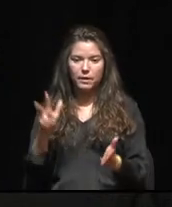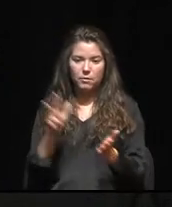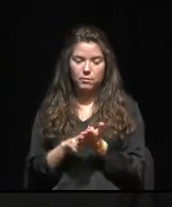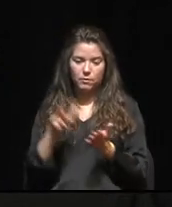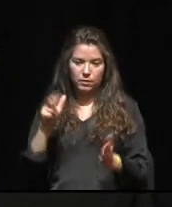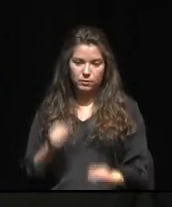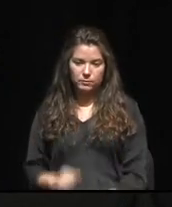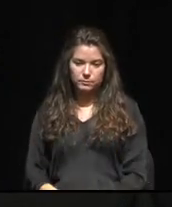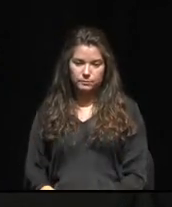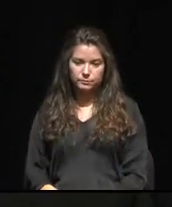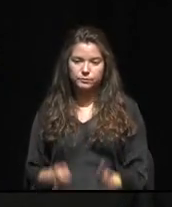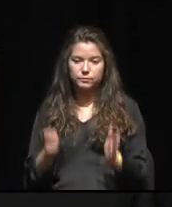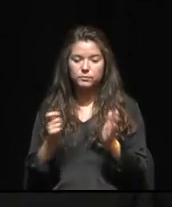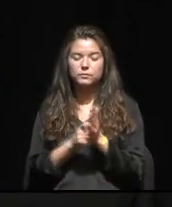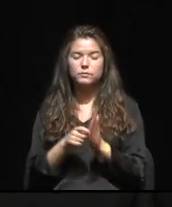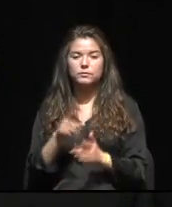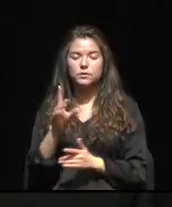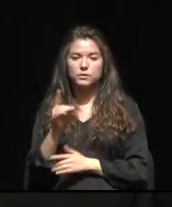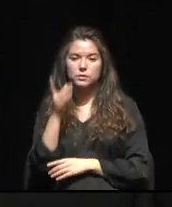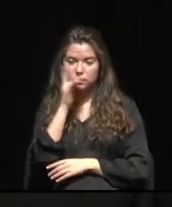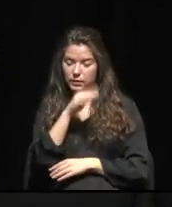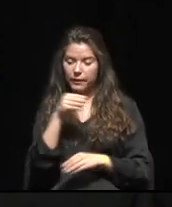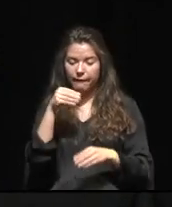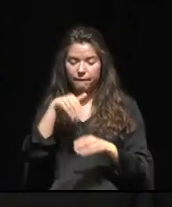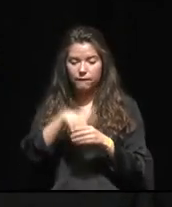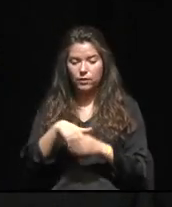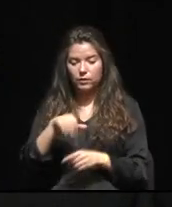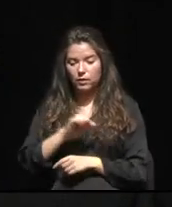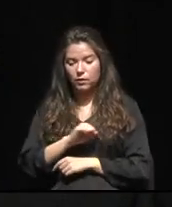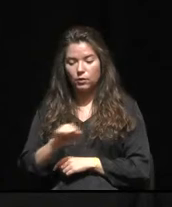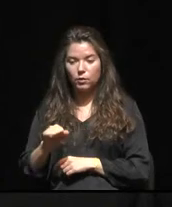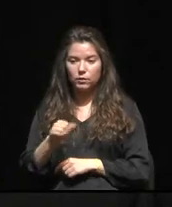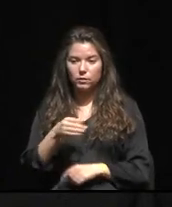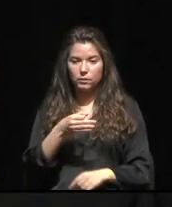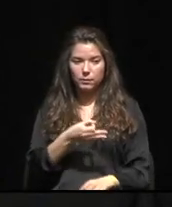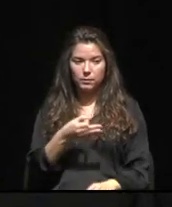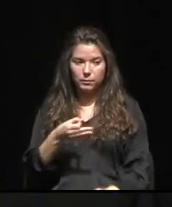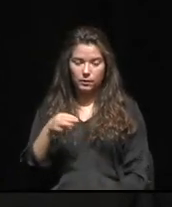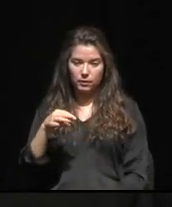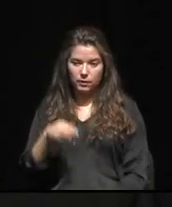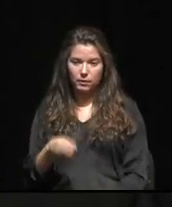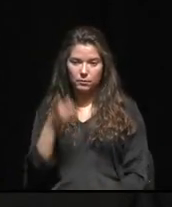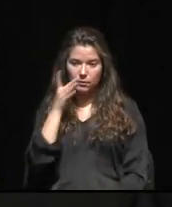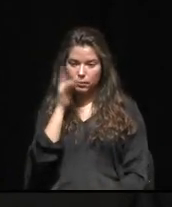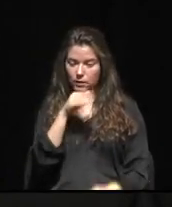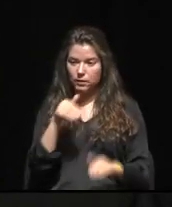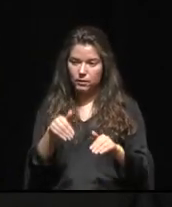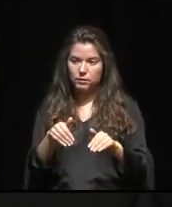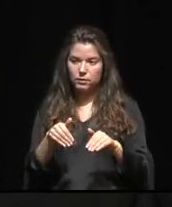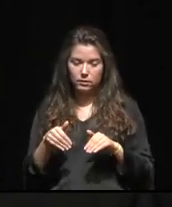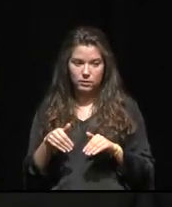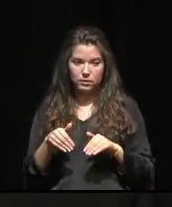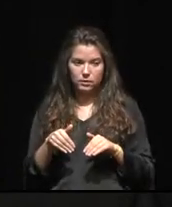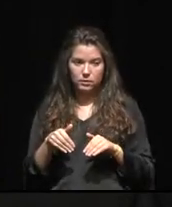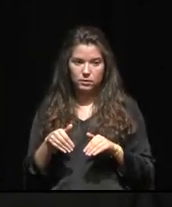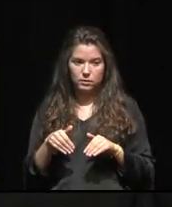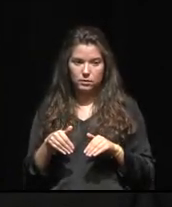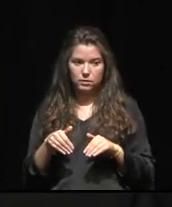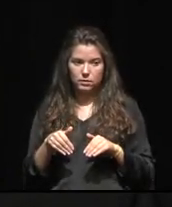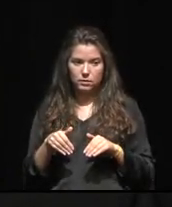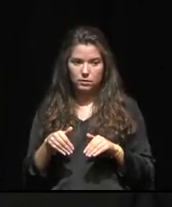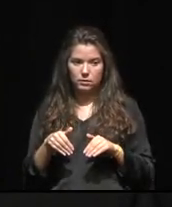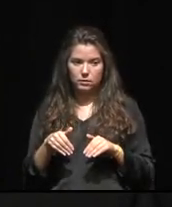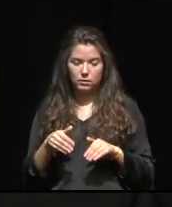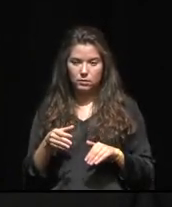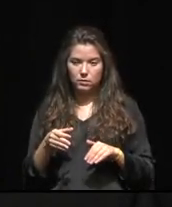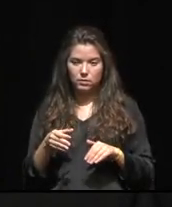aprovado ponto se quem Vota contra PPM quem se abstém o